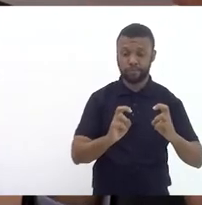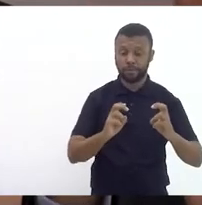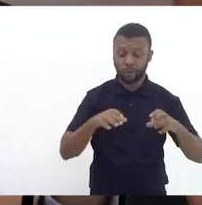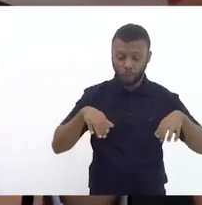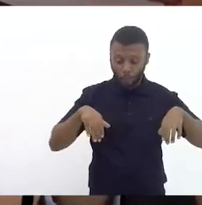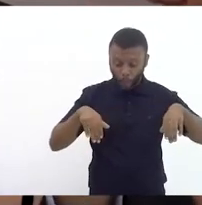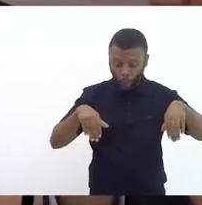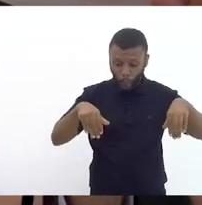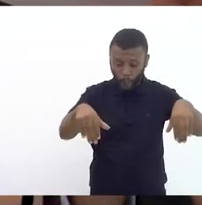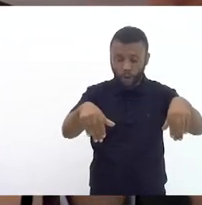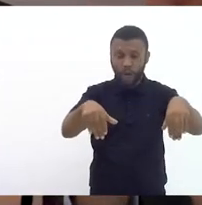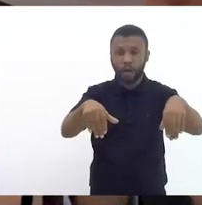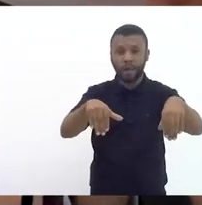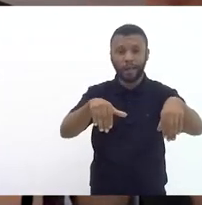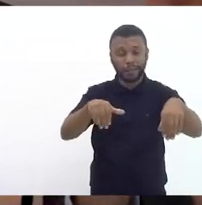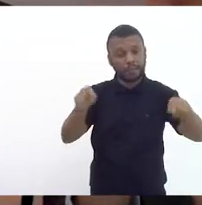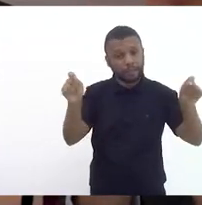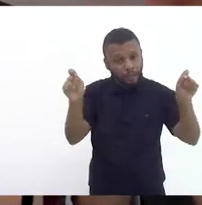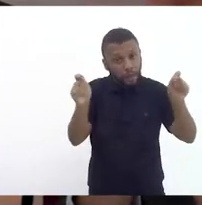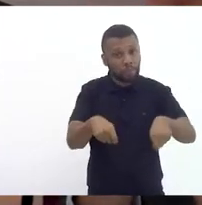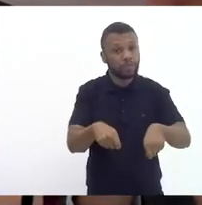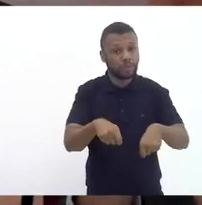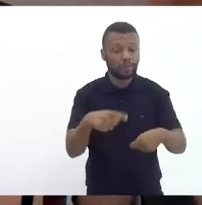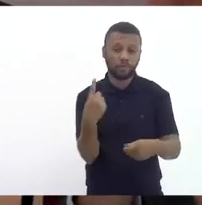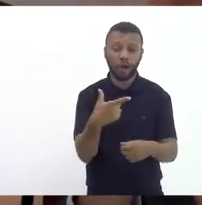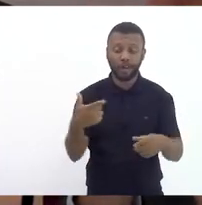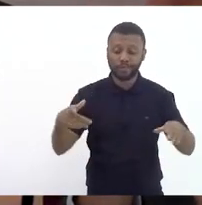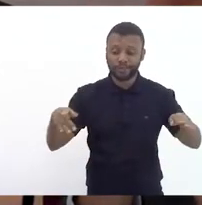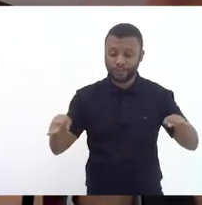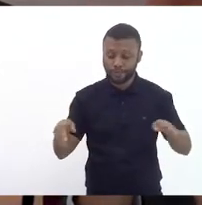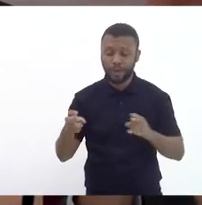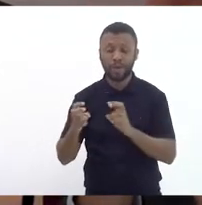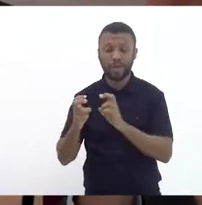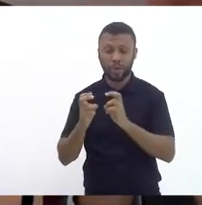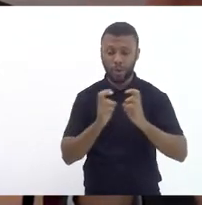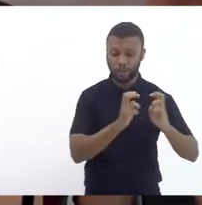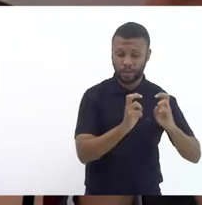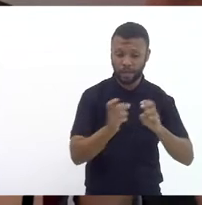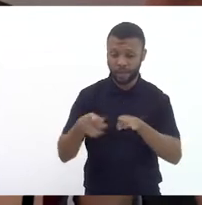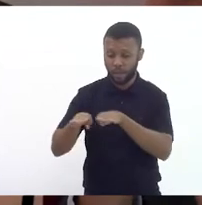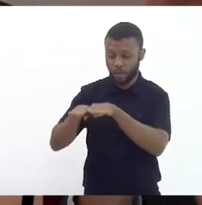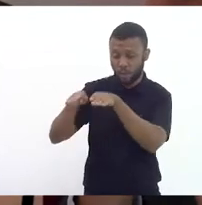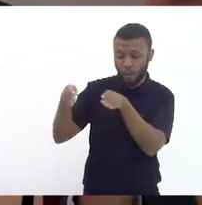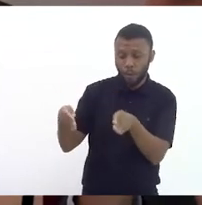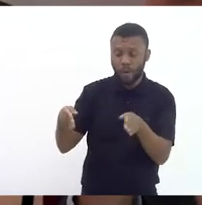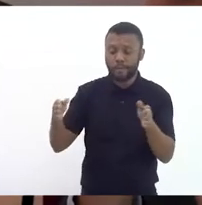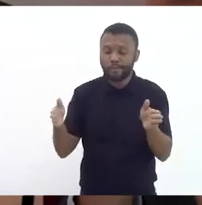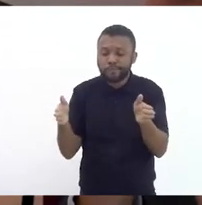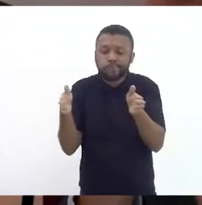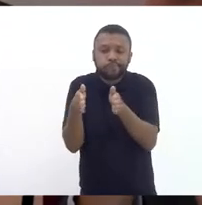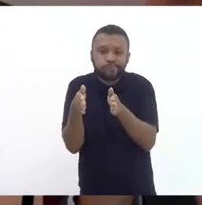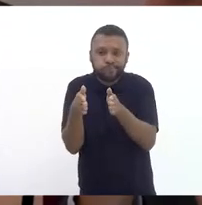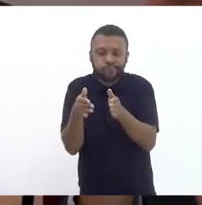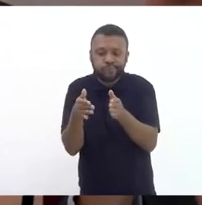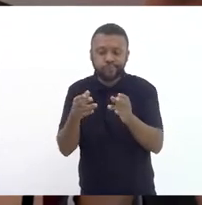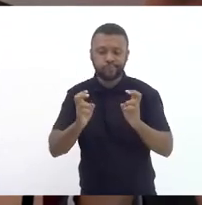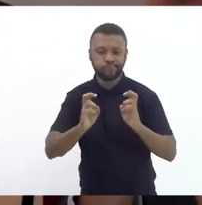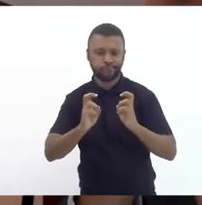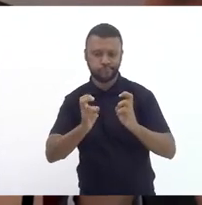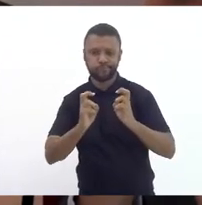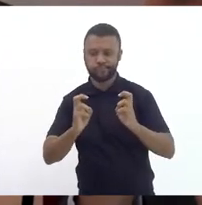fazer isso. Tá? Nós temos várias estações. Só um minuto que eu vou pegar um quadro aqui.